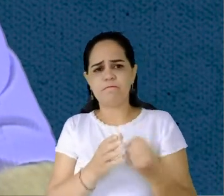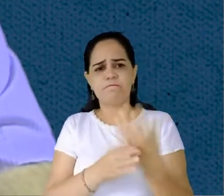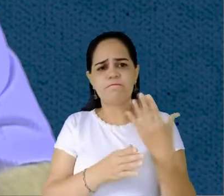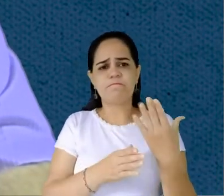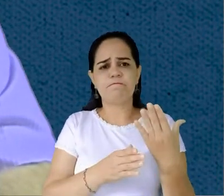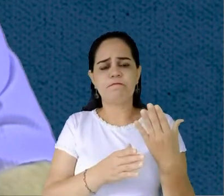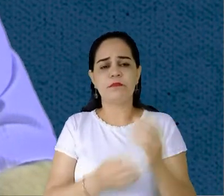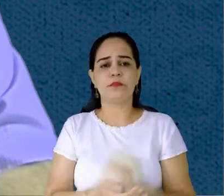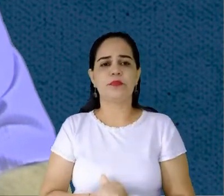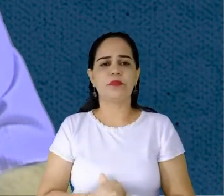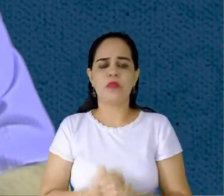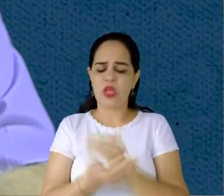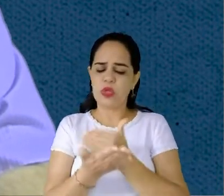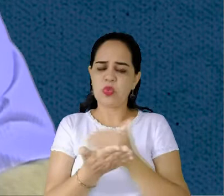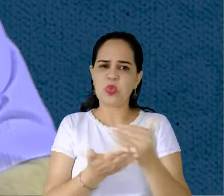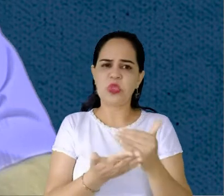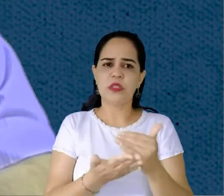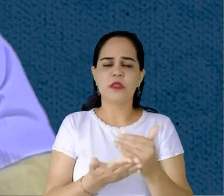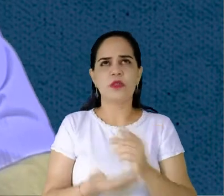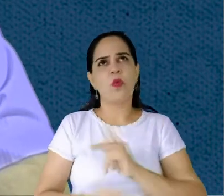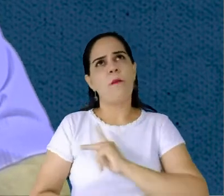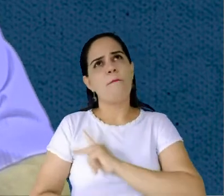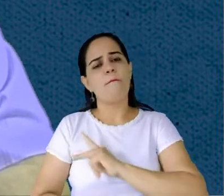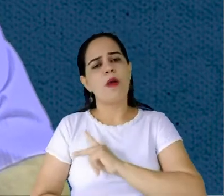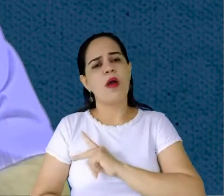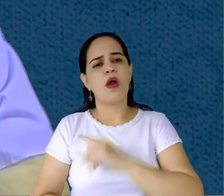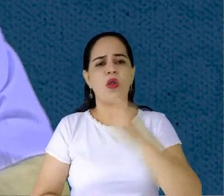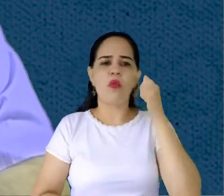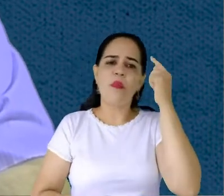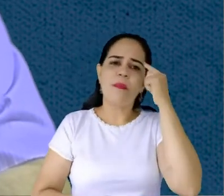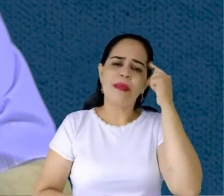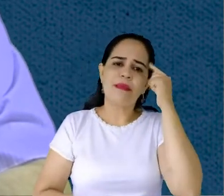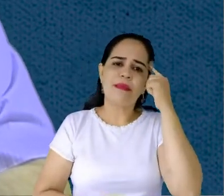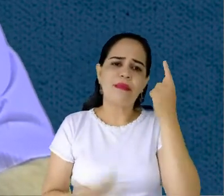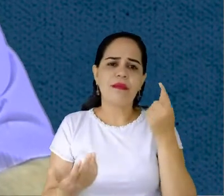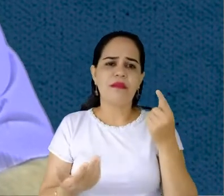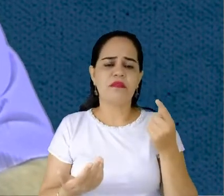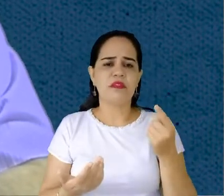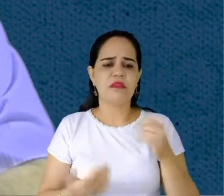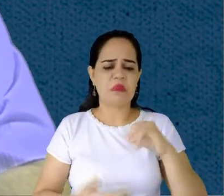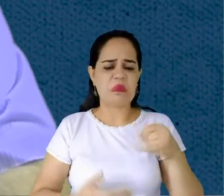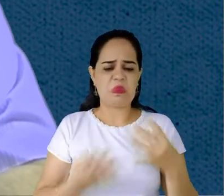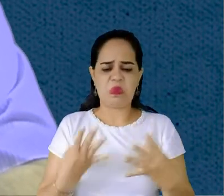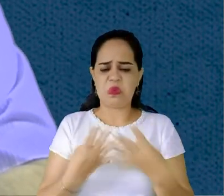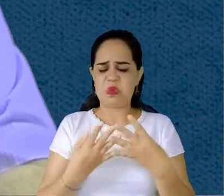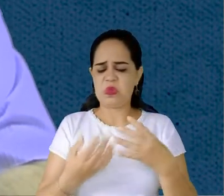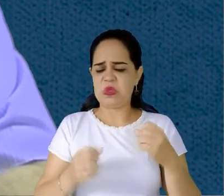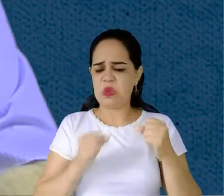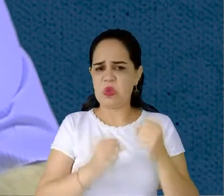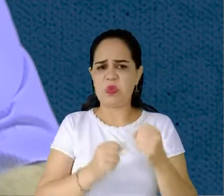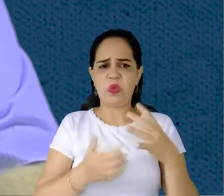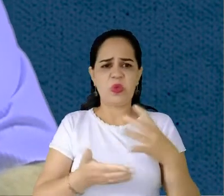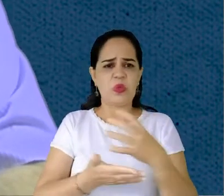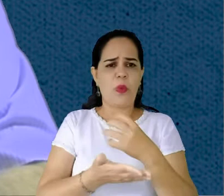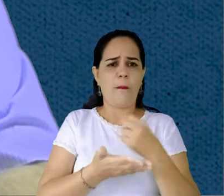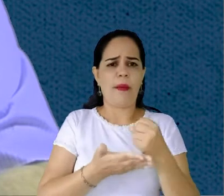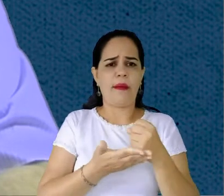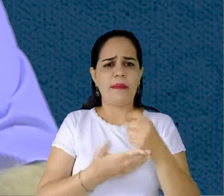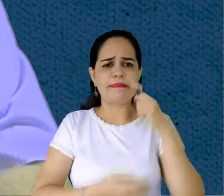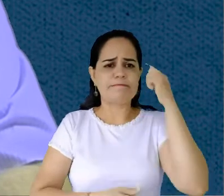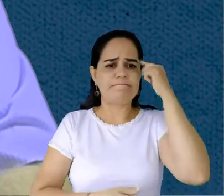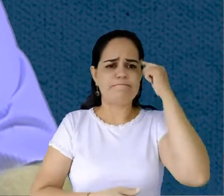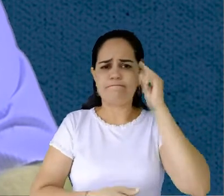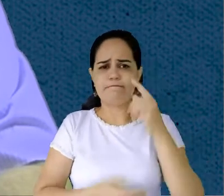novo. Inicialmente, até o próprio Paulo pensava que a salvação era só para os